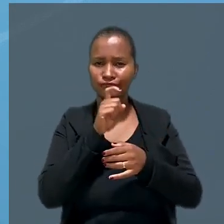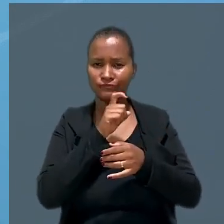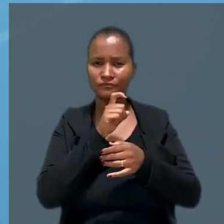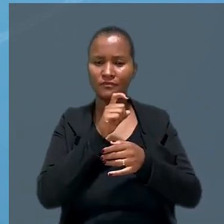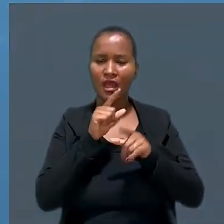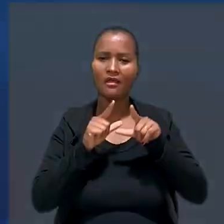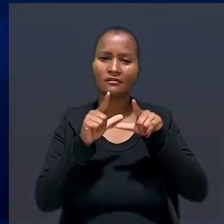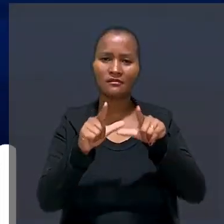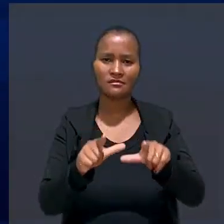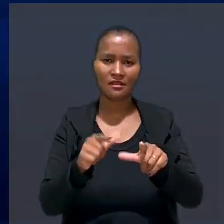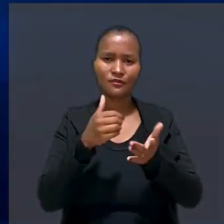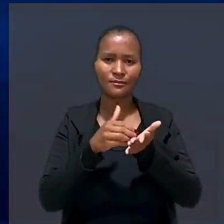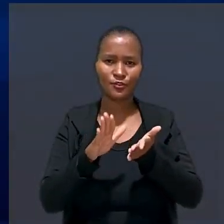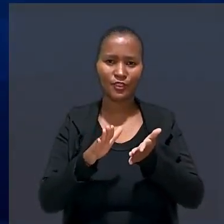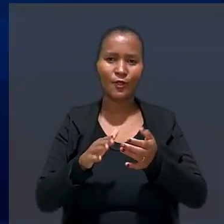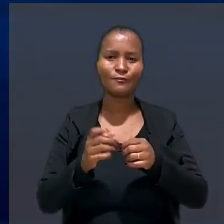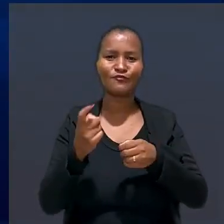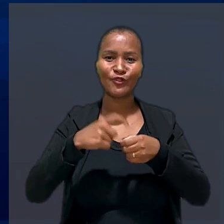volta em instantes.